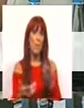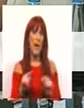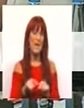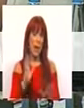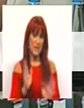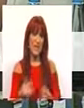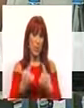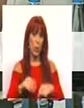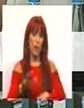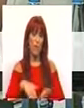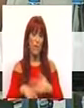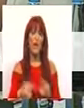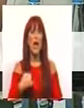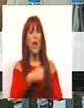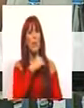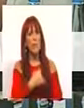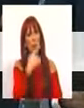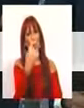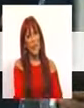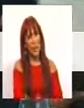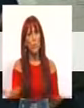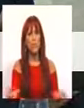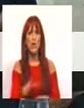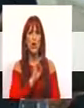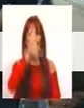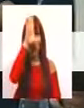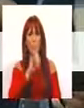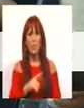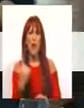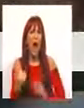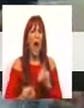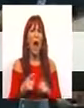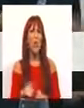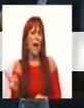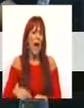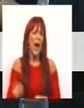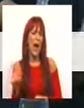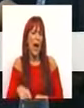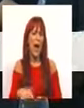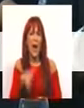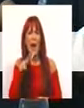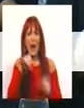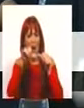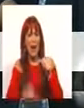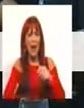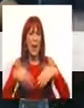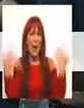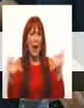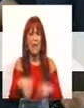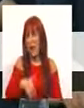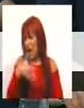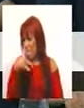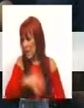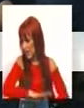mesma. E, neste sentido, permita-me que lhe diga que o Sr. Ministro, com alguma frequência, fez aqui um discurso